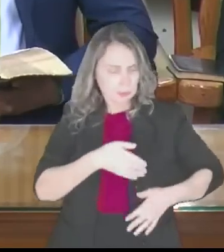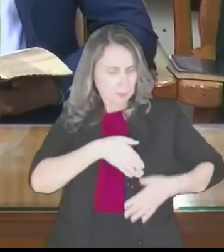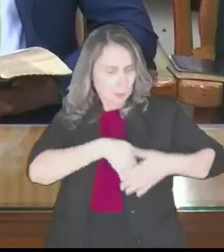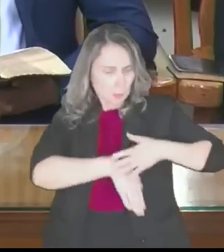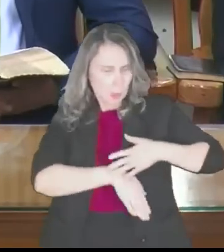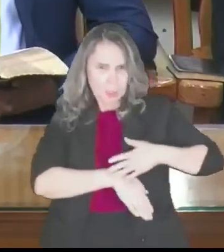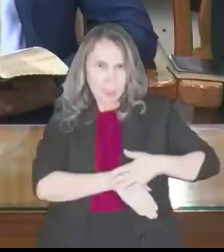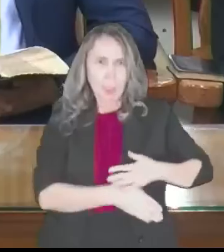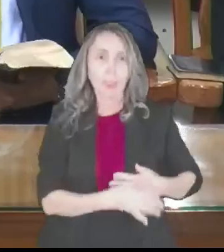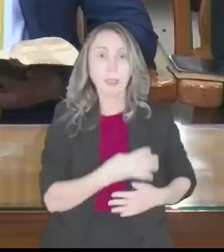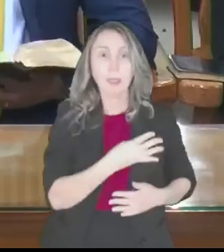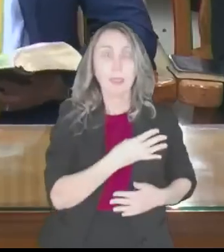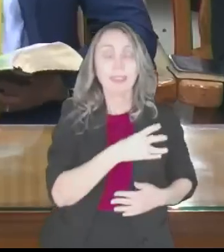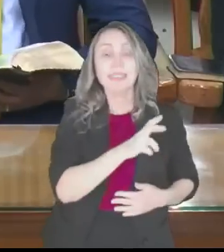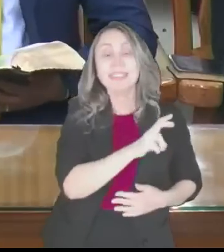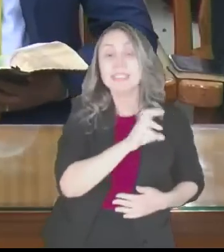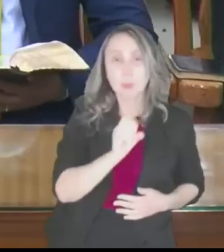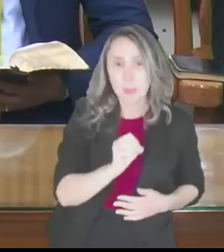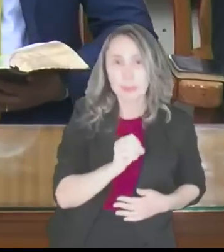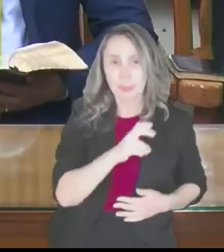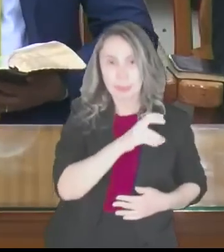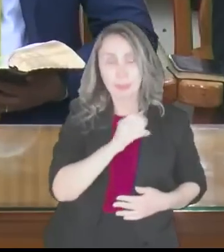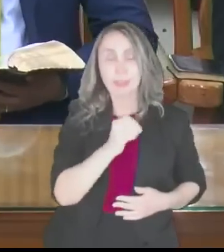Quais os efeitos na cabeça dessas pessoas?